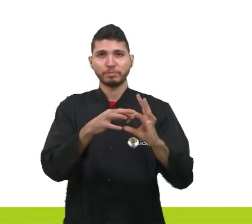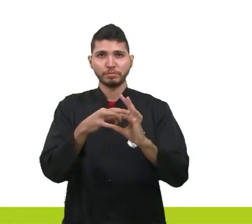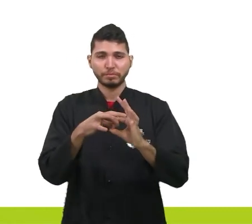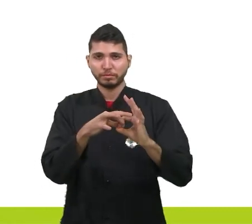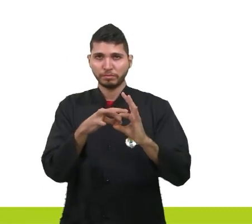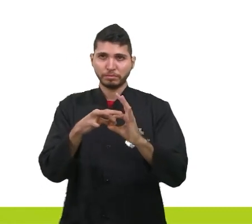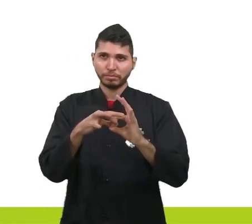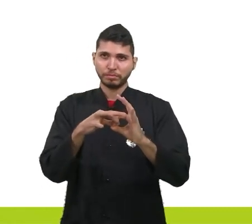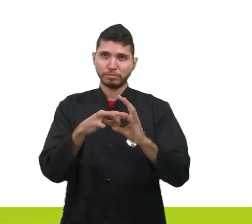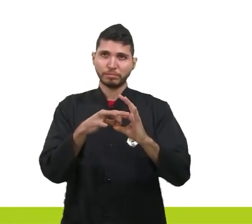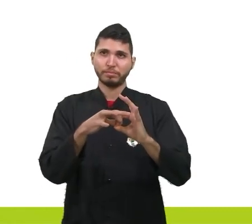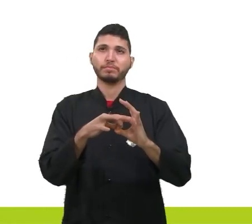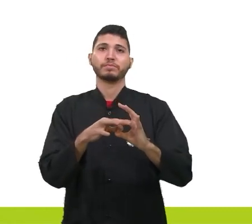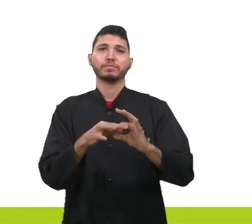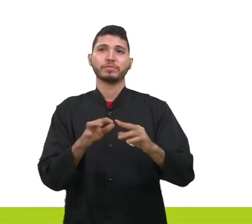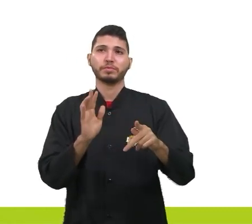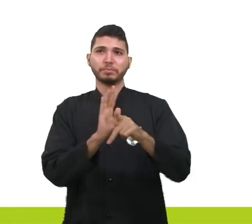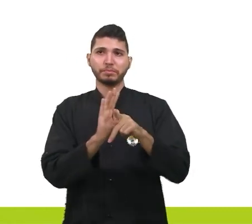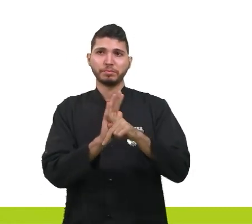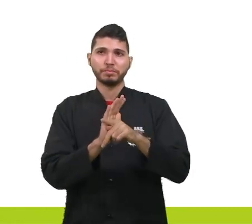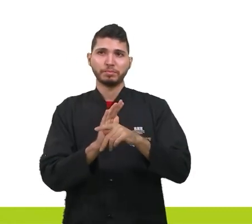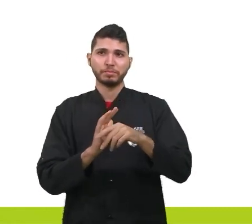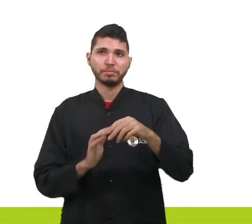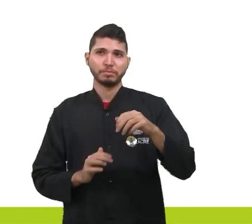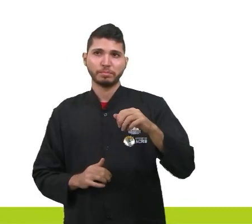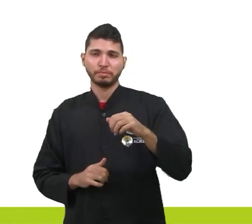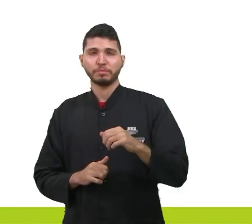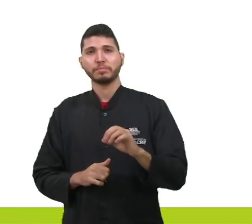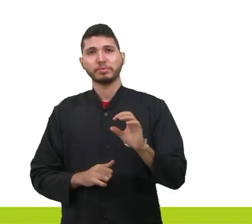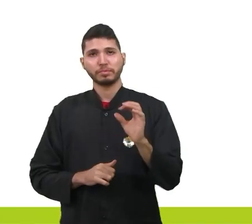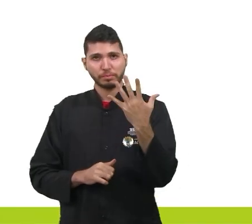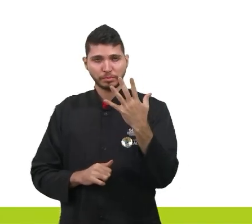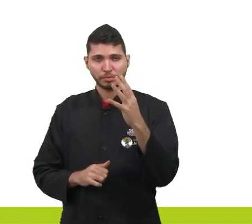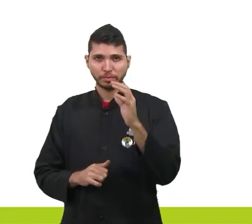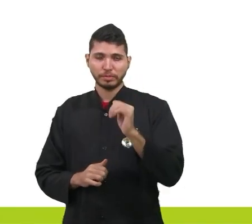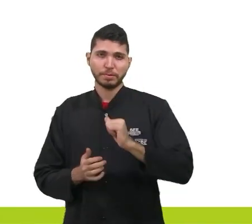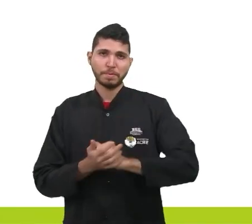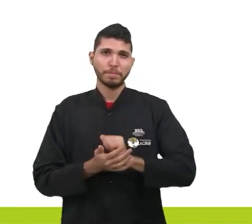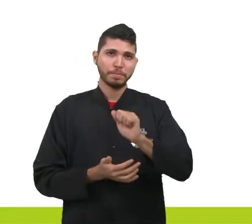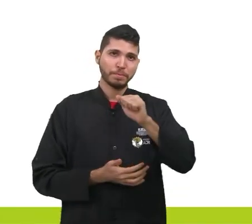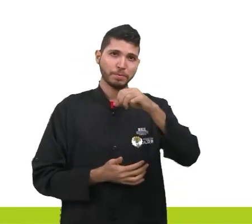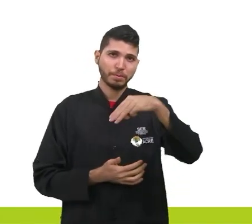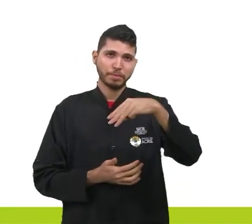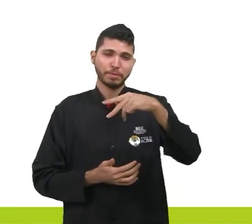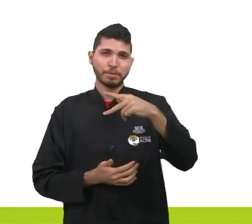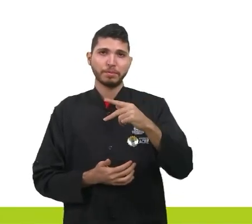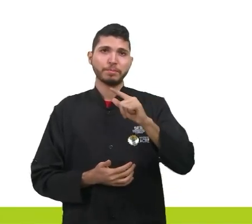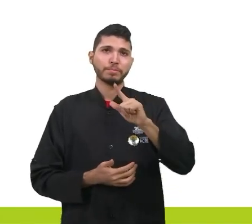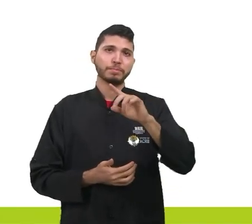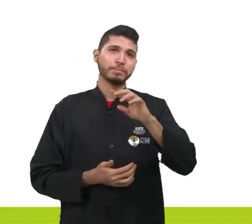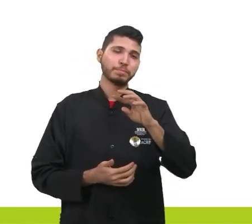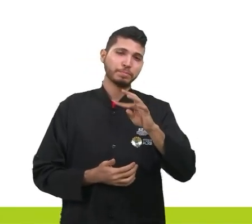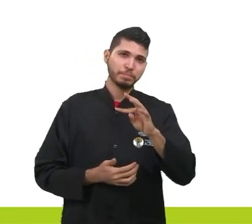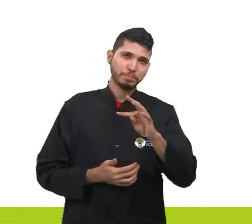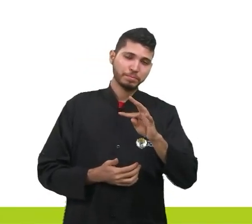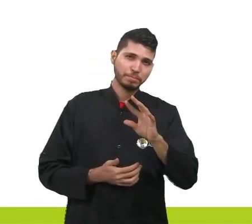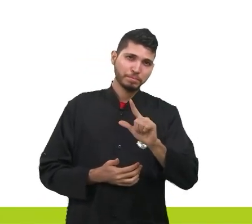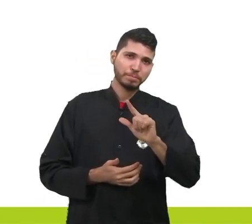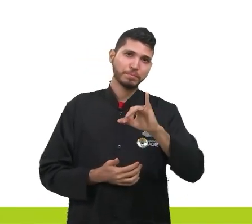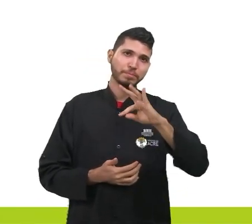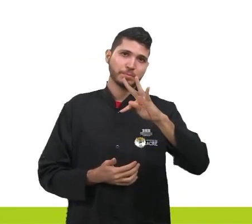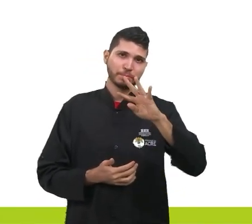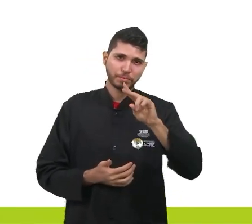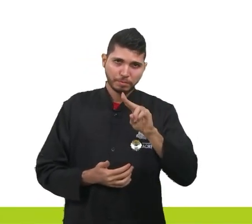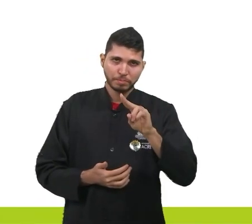térmica é a diferença entre a temperatura média mais quente e a temperatura média mais fria do mês, do dia ou do